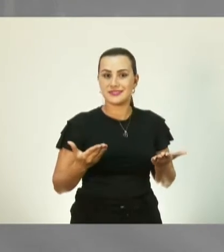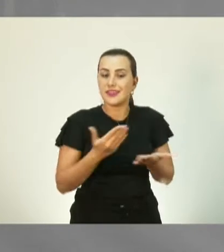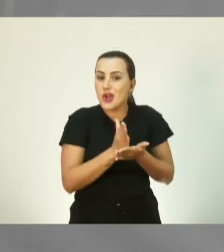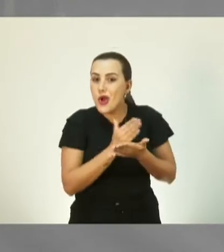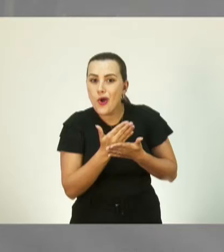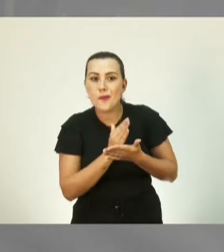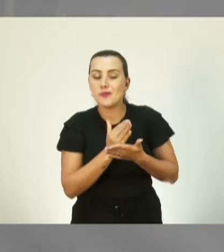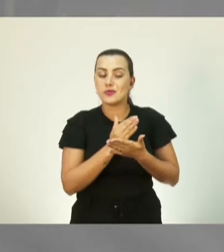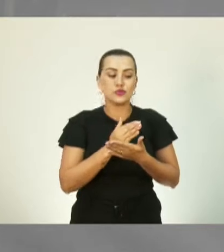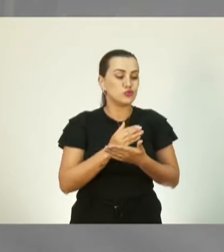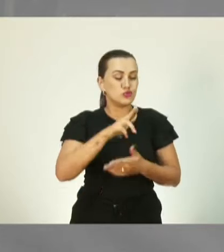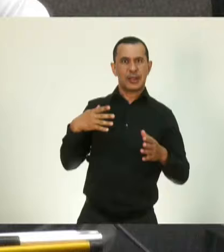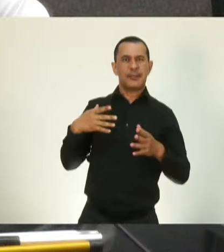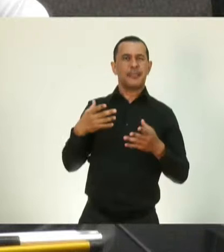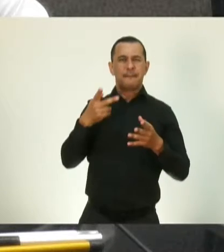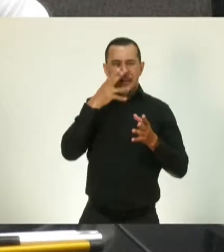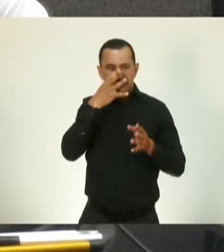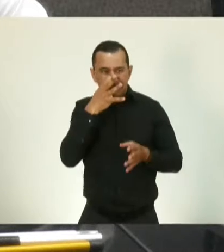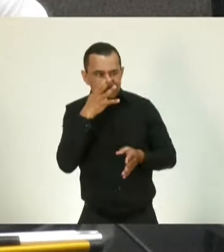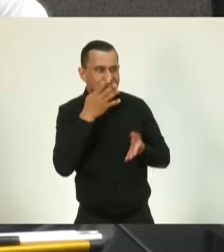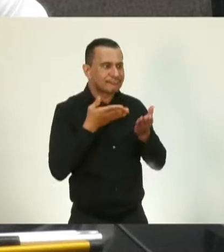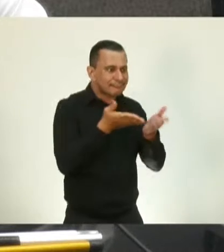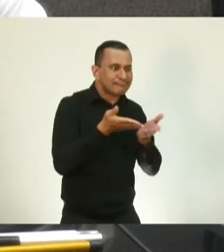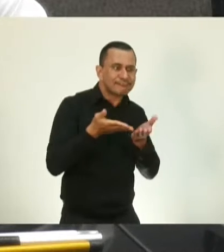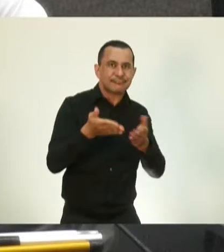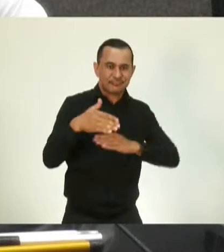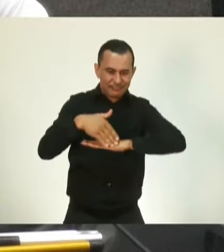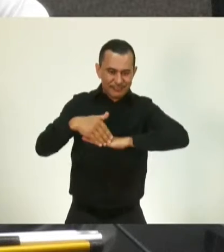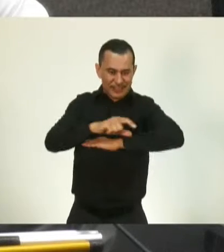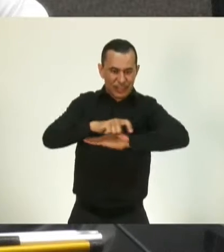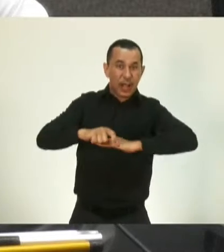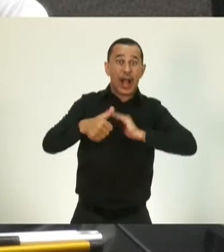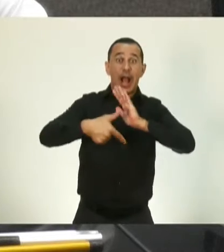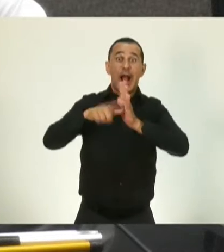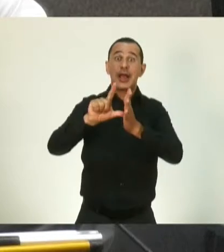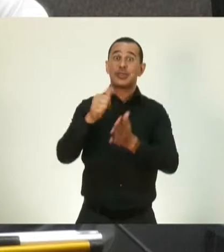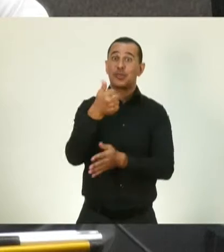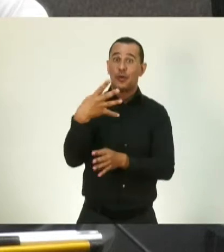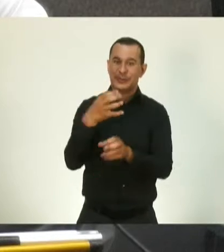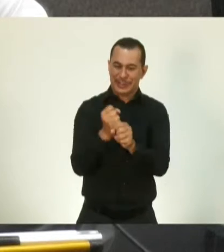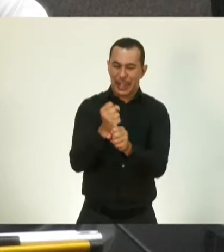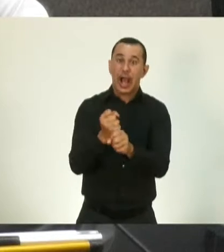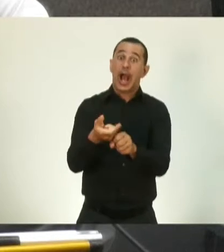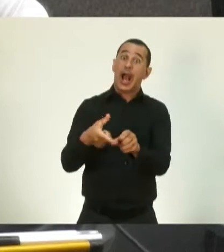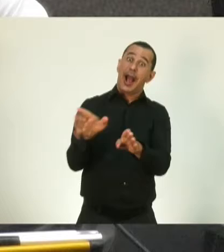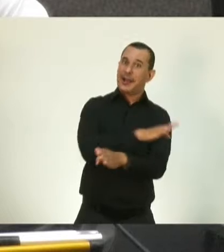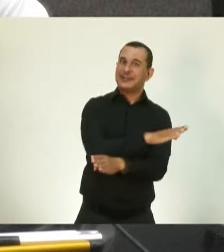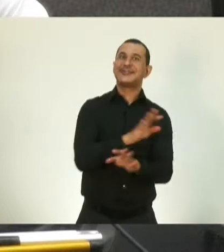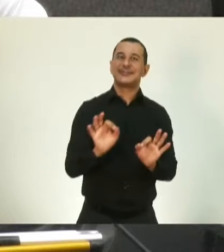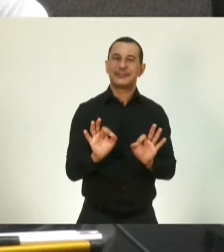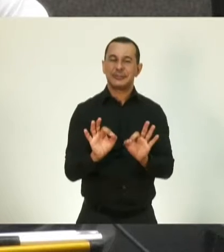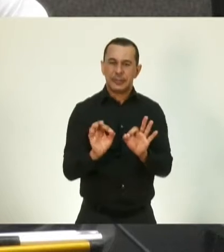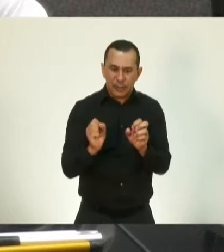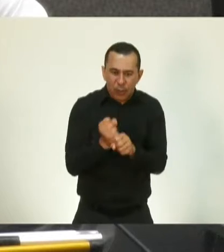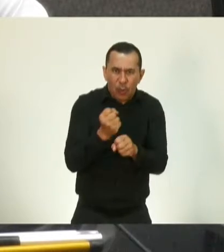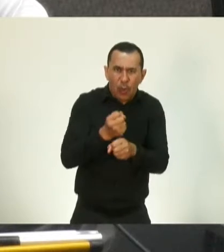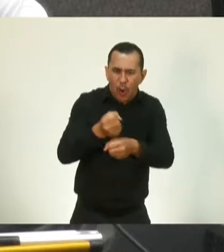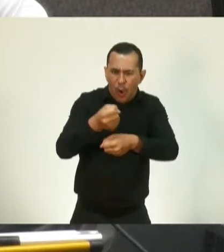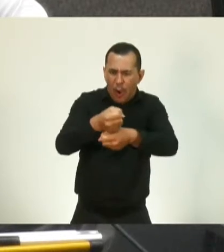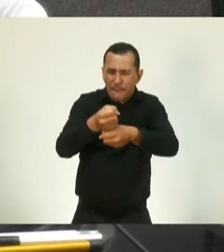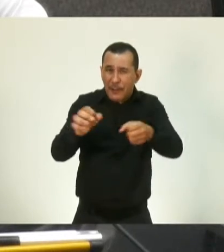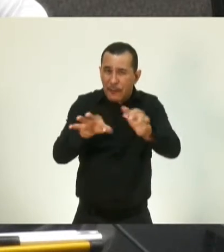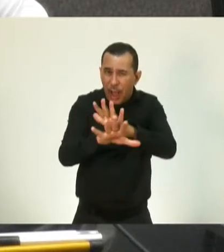regularidade das calçadas de Campo Grande o diretor do Instituto sul-mato-grossense para cegos lembra que boa parte das